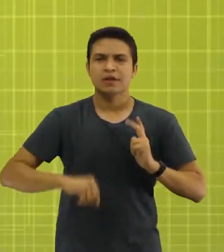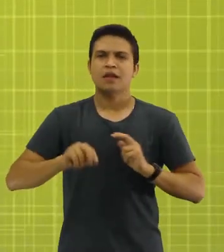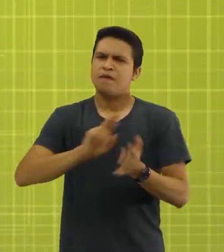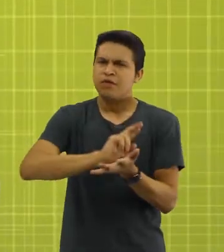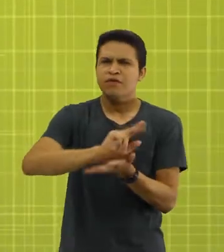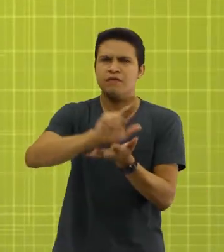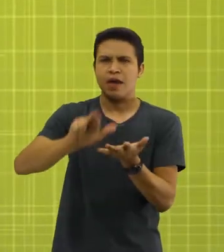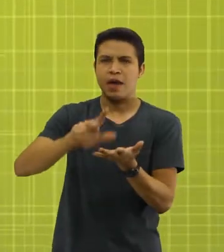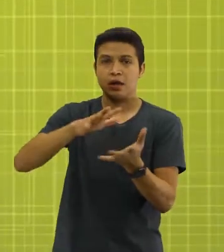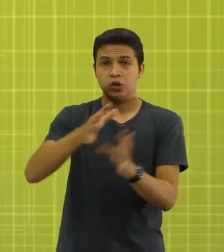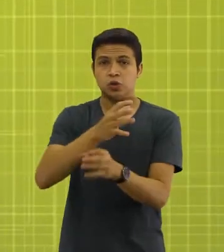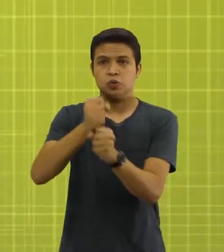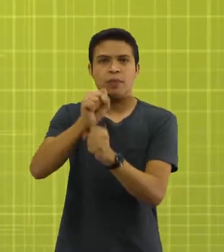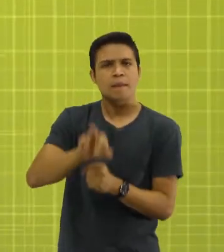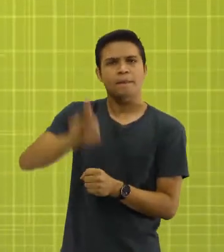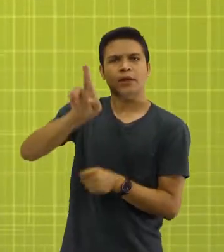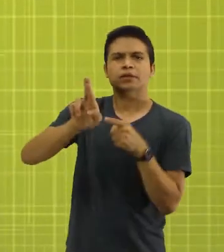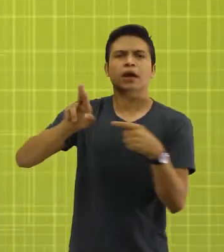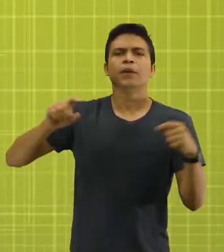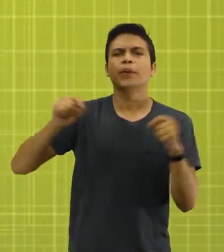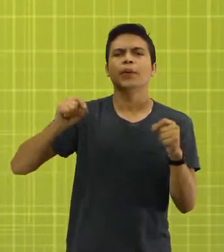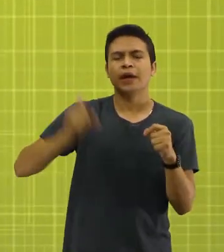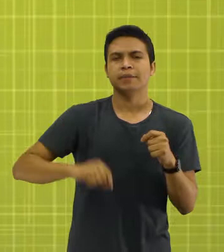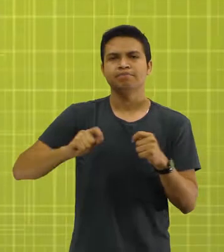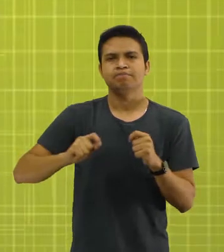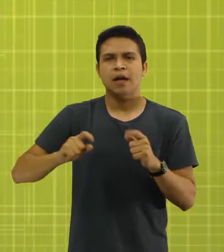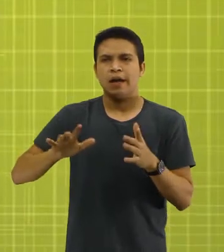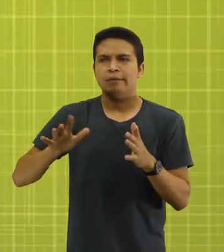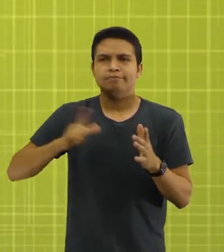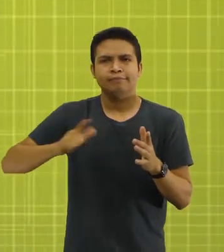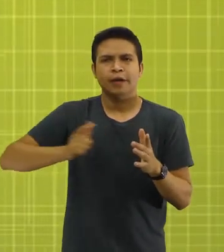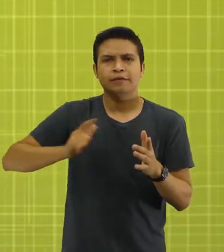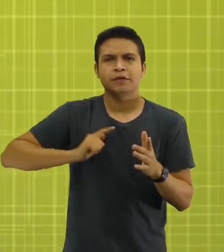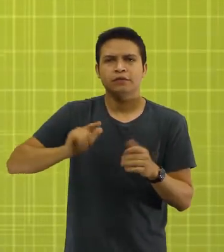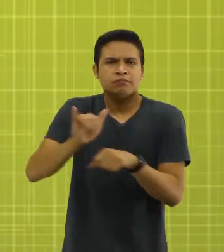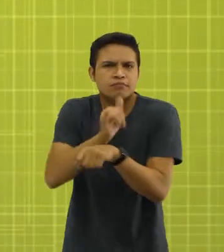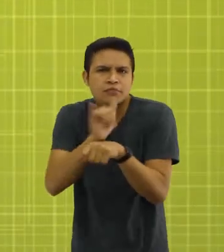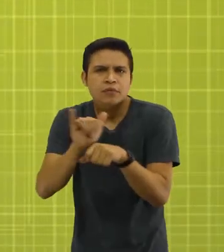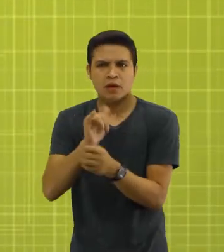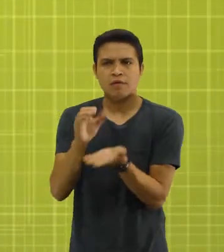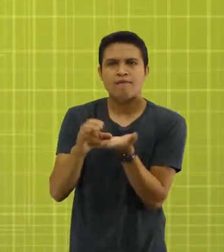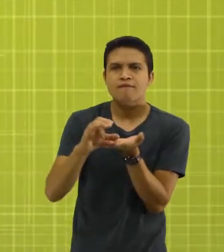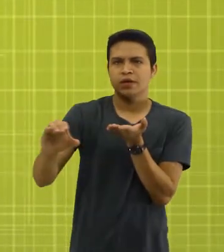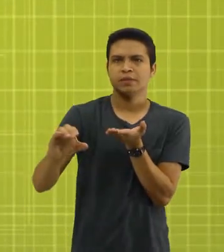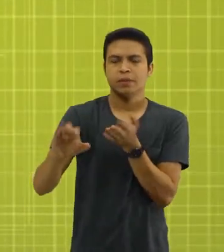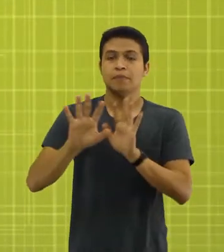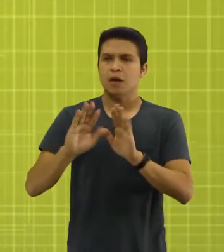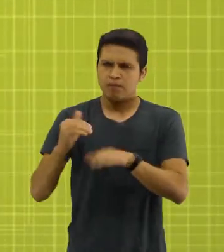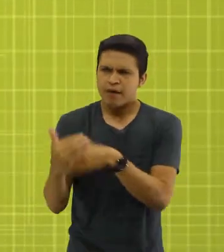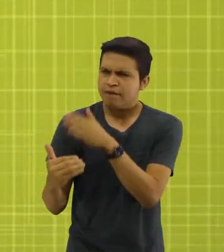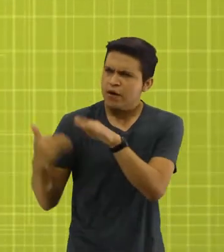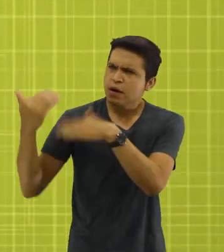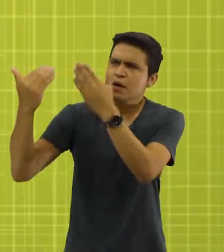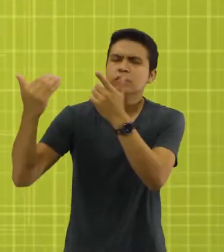privadas, foram muitas e representaram nas últimas décadas a mobilização de grandes contingentes de recursos.